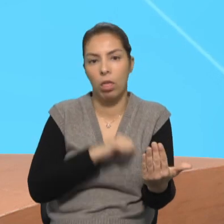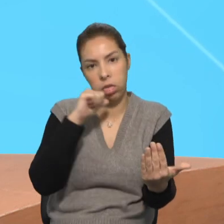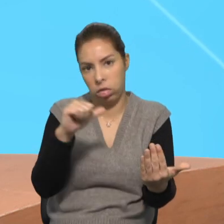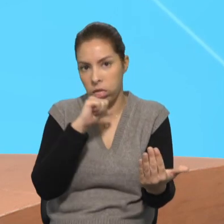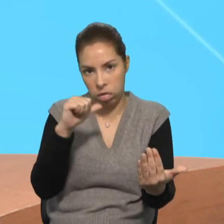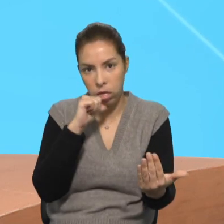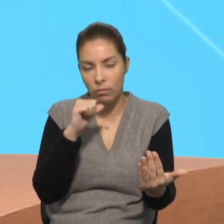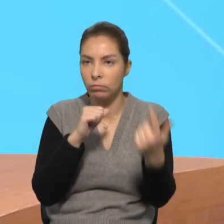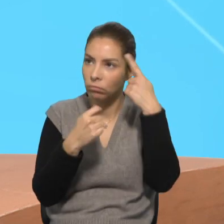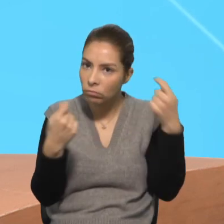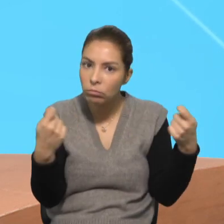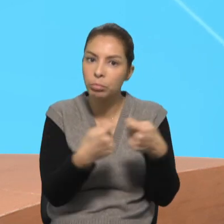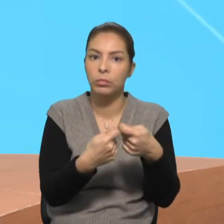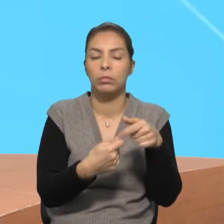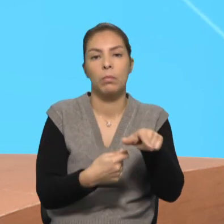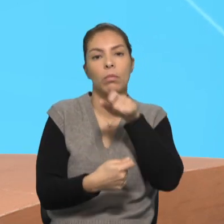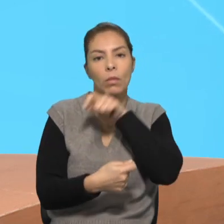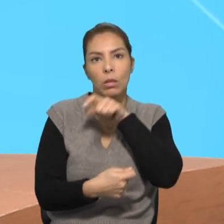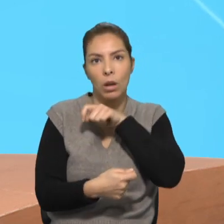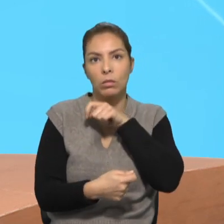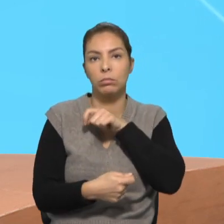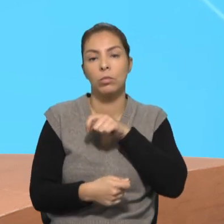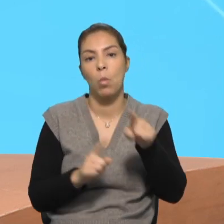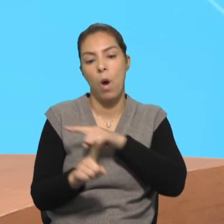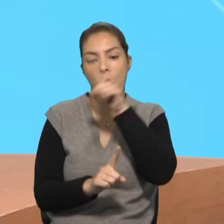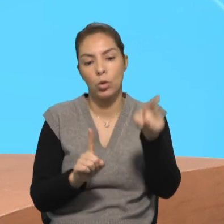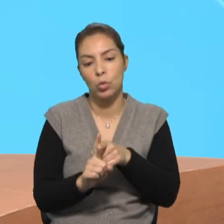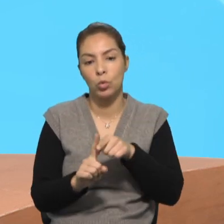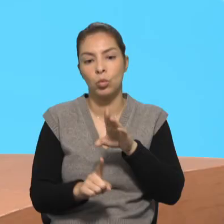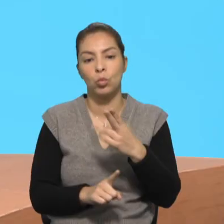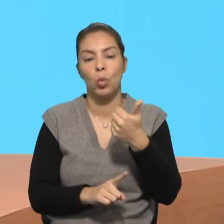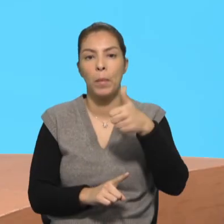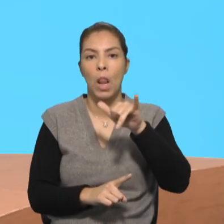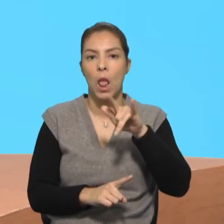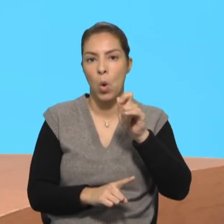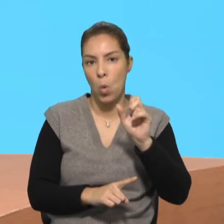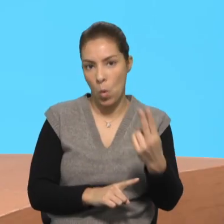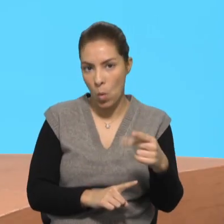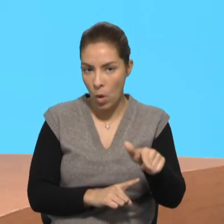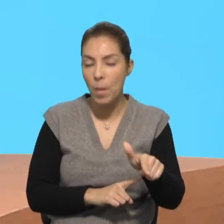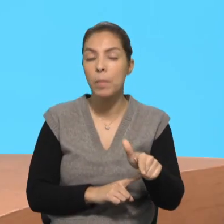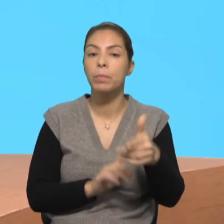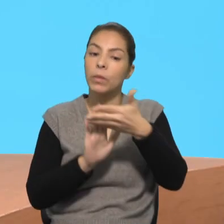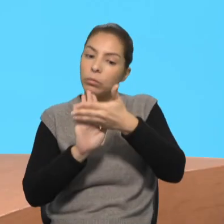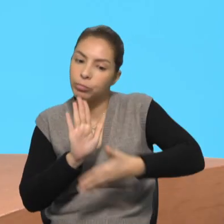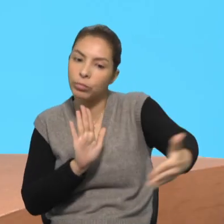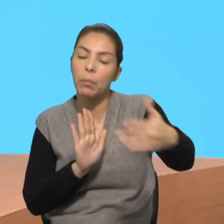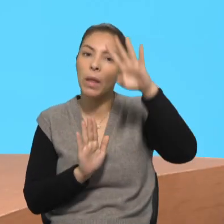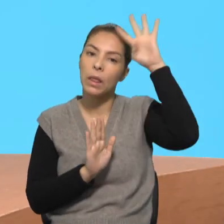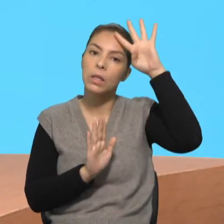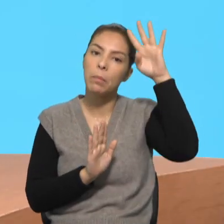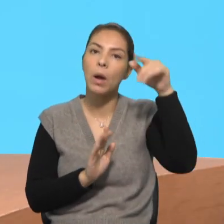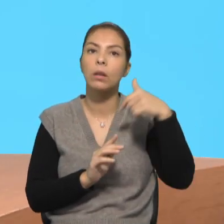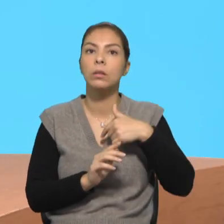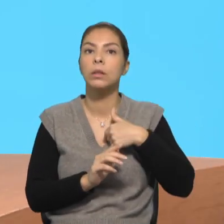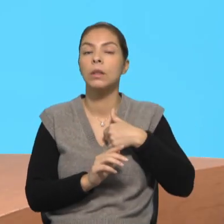muito adequada para celebrar o ano jubilar. O ano jubilar não pode ser reduzido, nem o Papa o deseja.